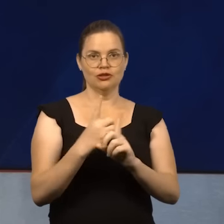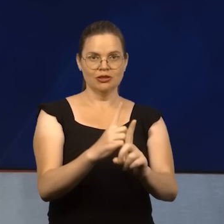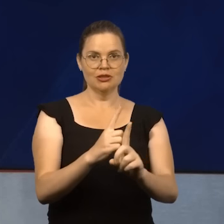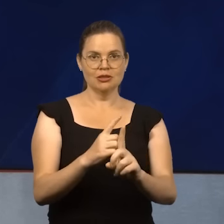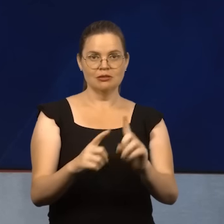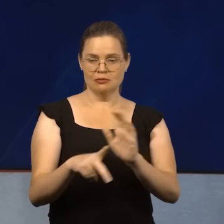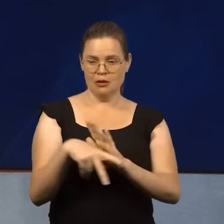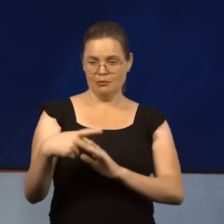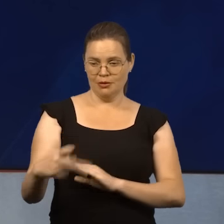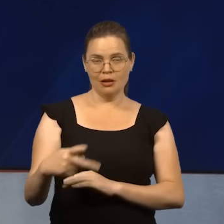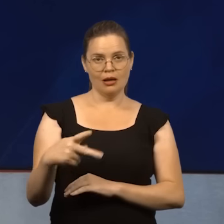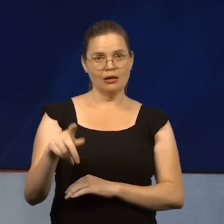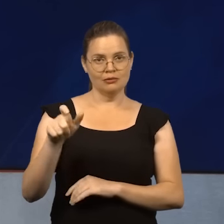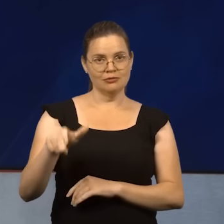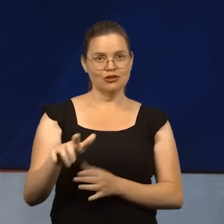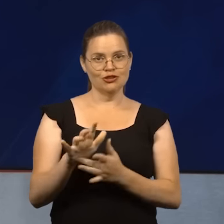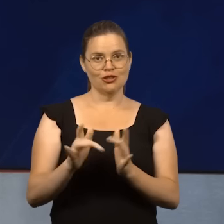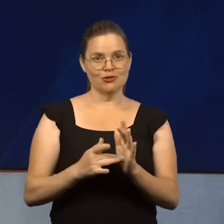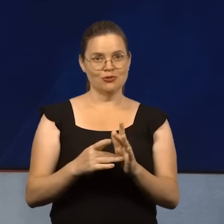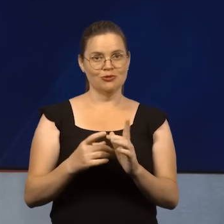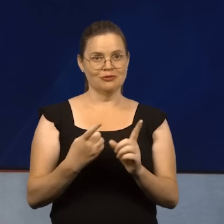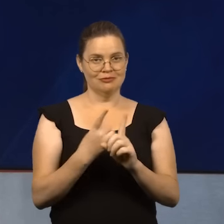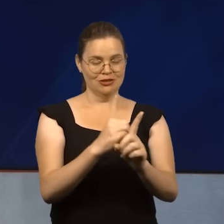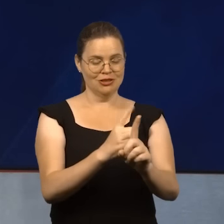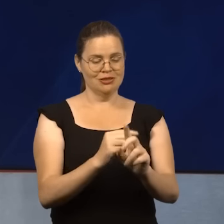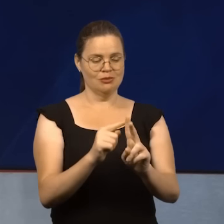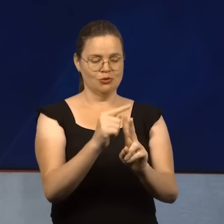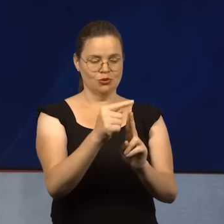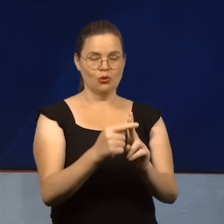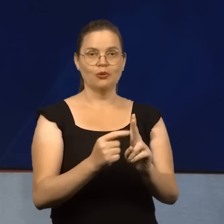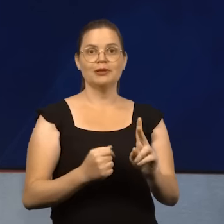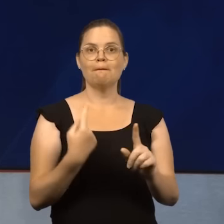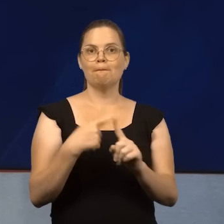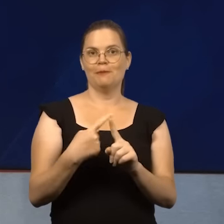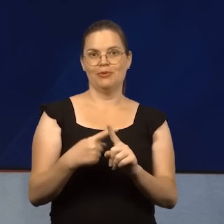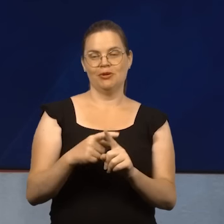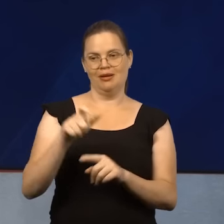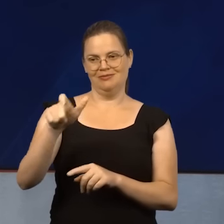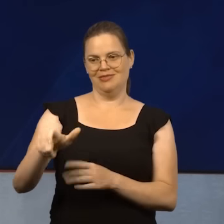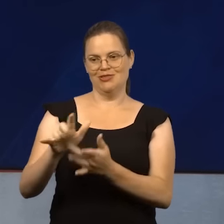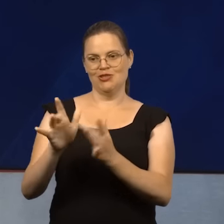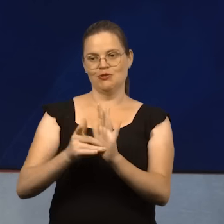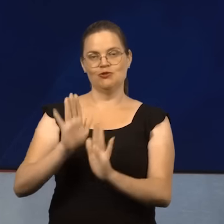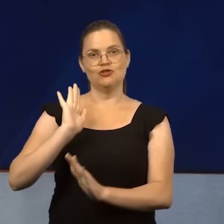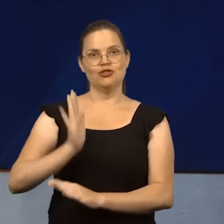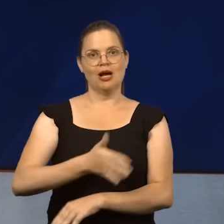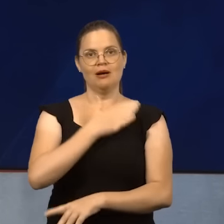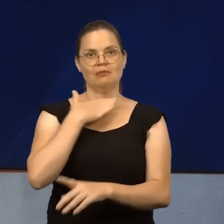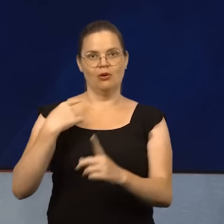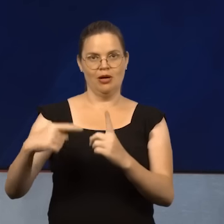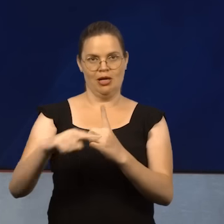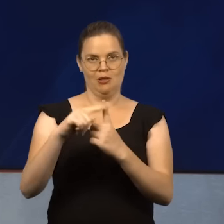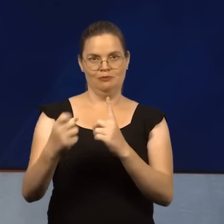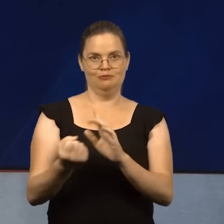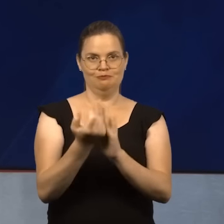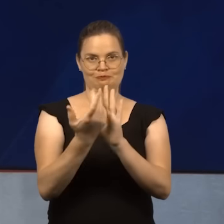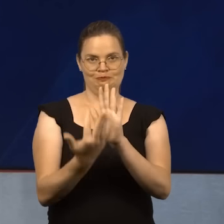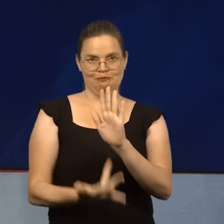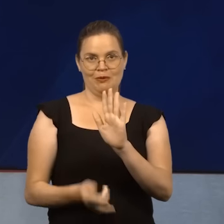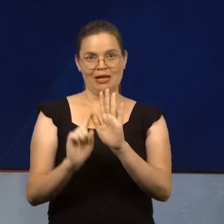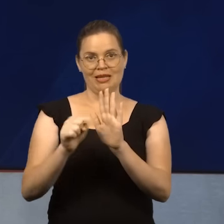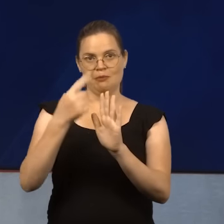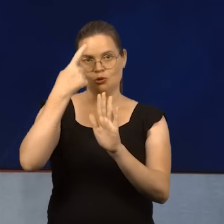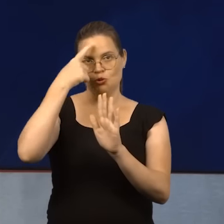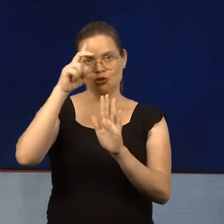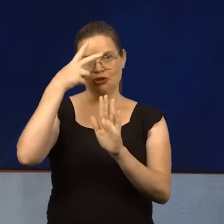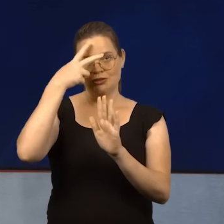Jesus que, após a morte e ressurreição de Cristo, estavam muito tristes.